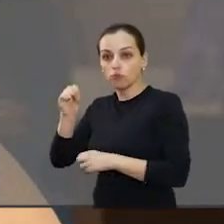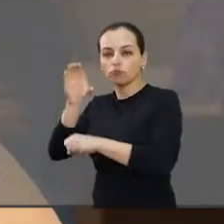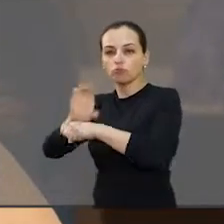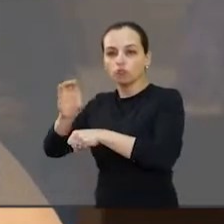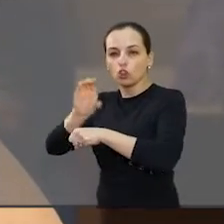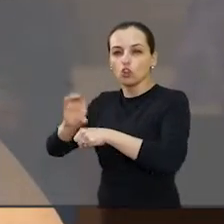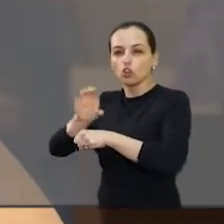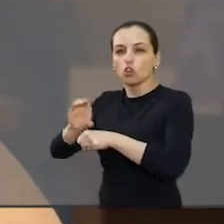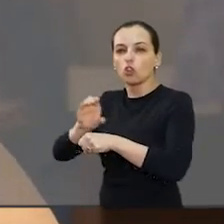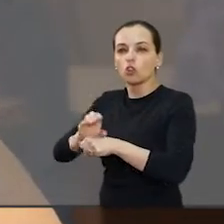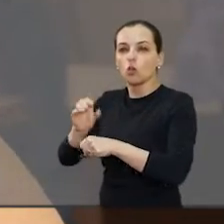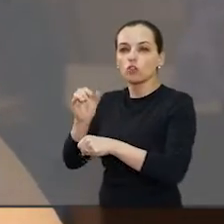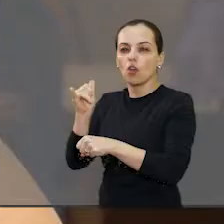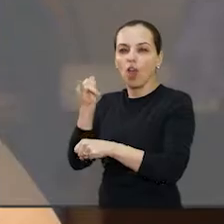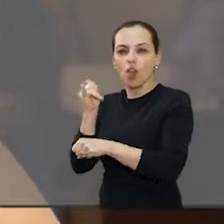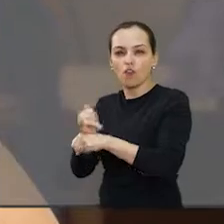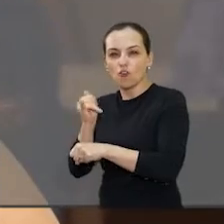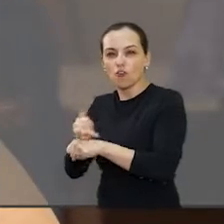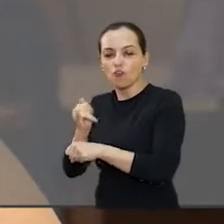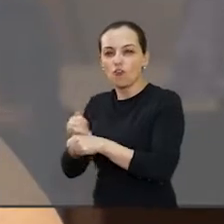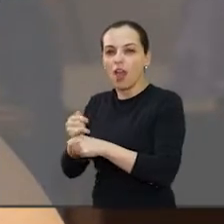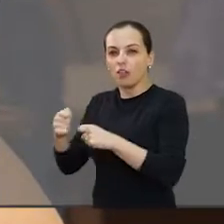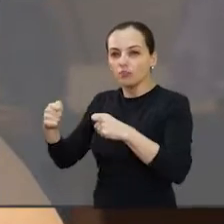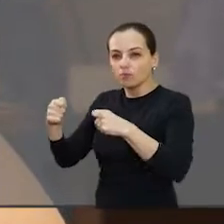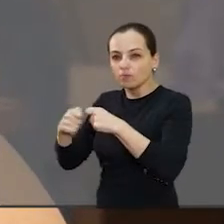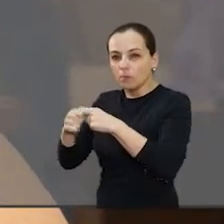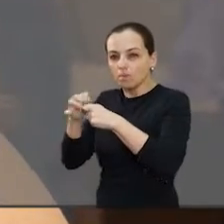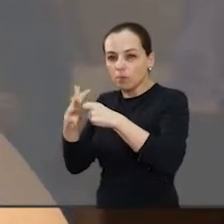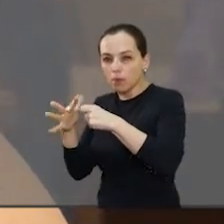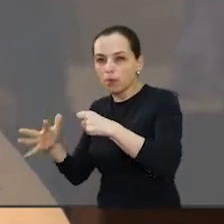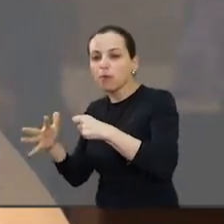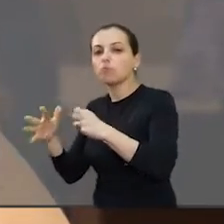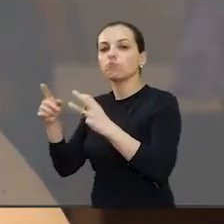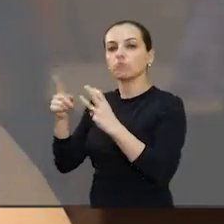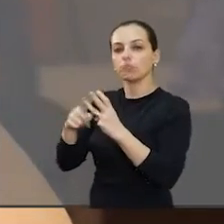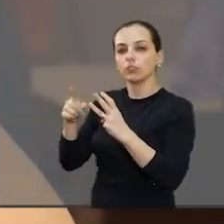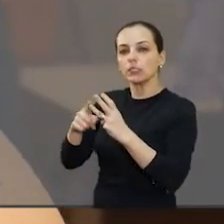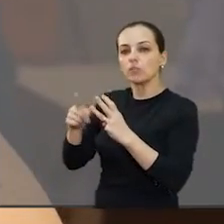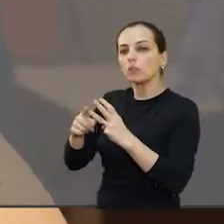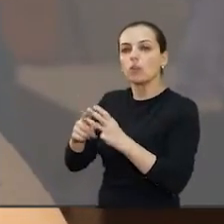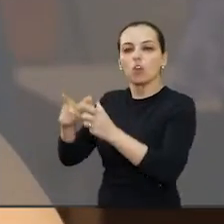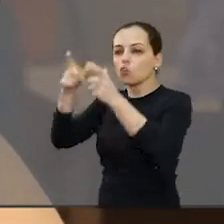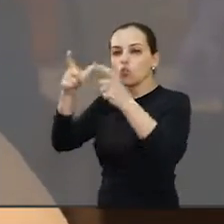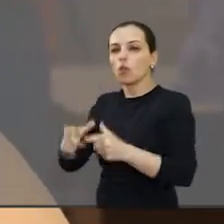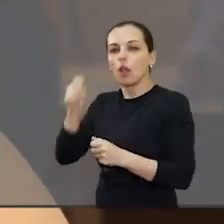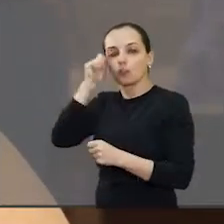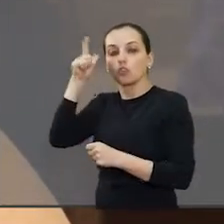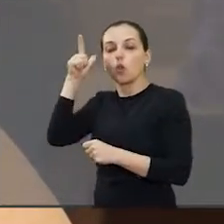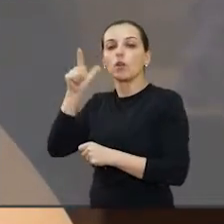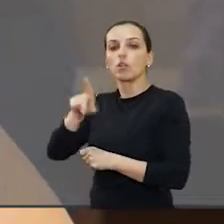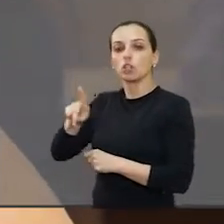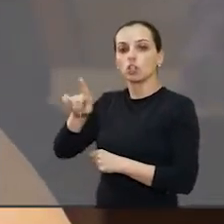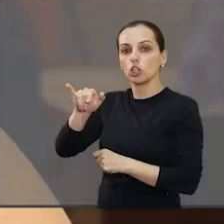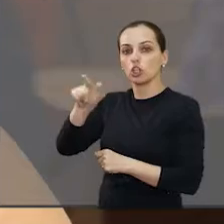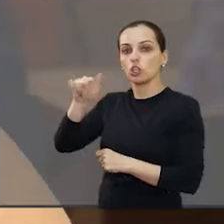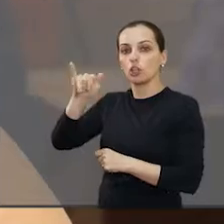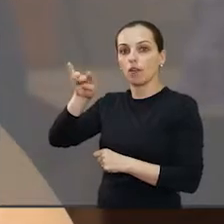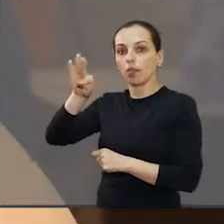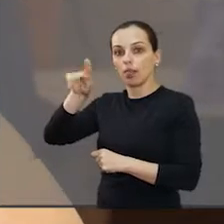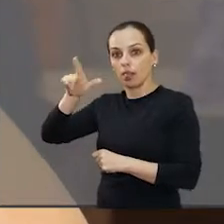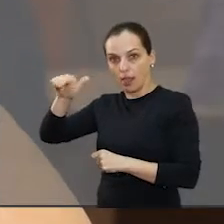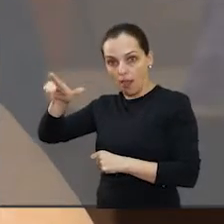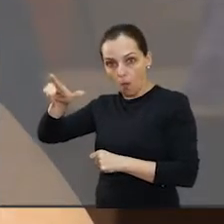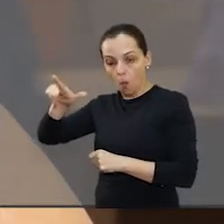programas diversificados na cidade. Temos o Espaço Caparaó, a Escola de Serralheiro, agora vamos lançar um novo programa que são os Centros de Cultura